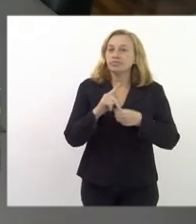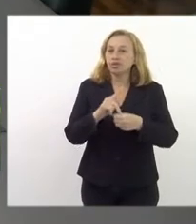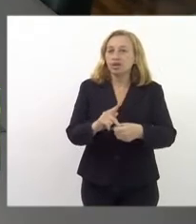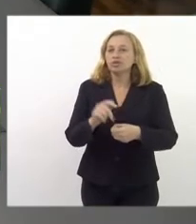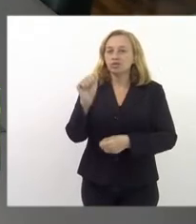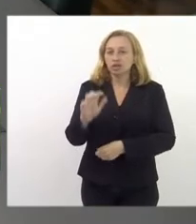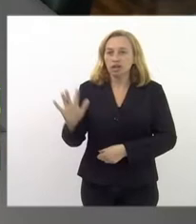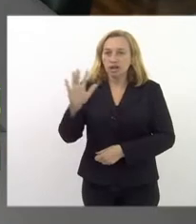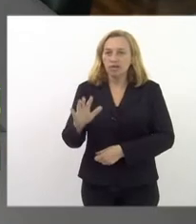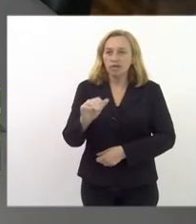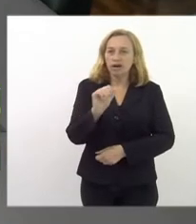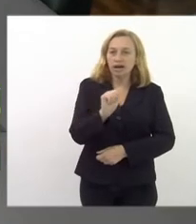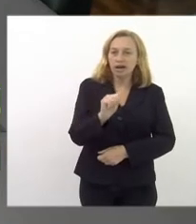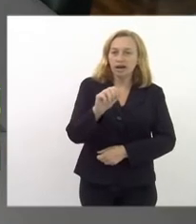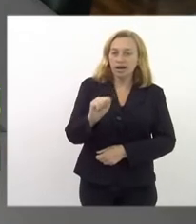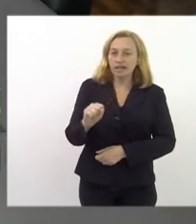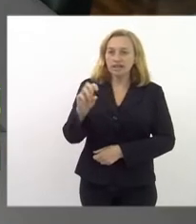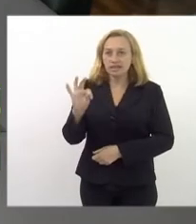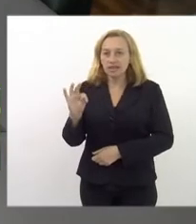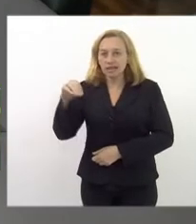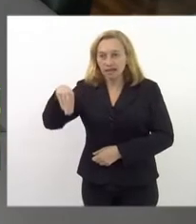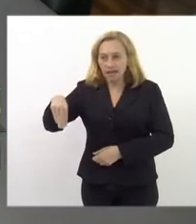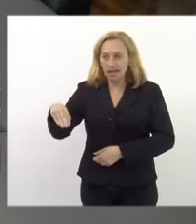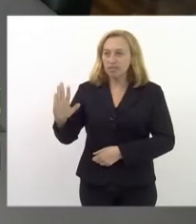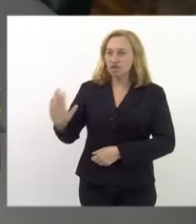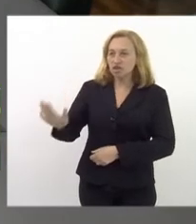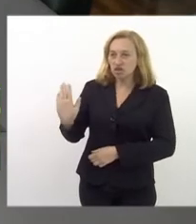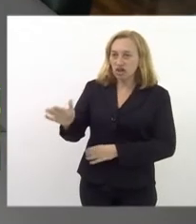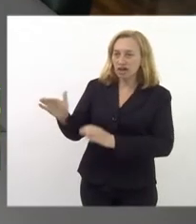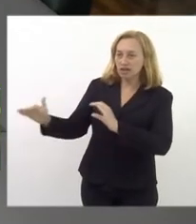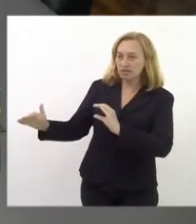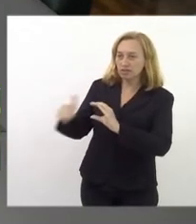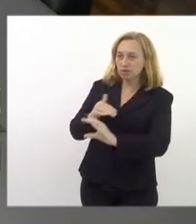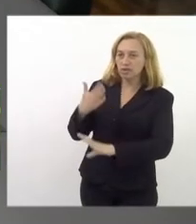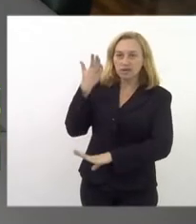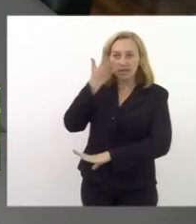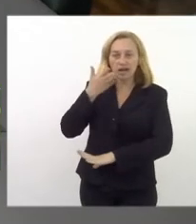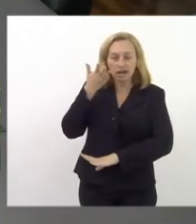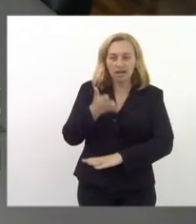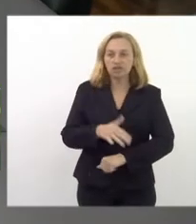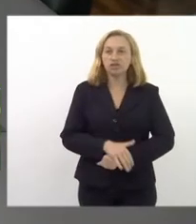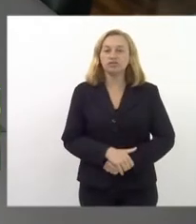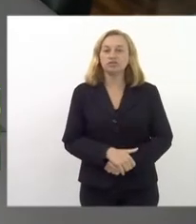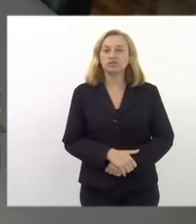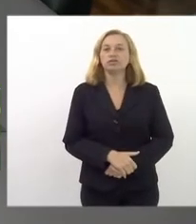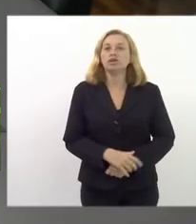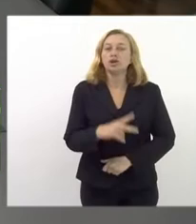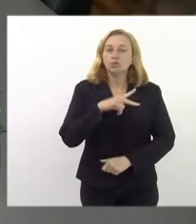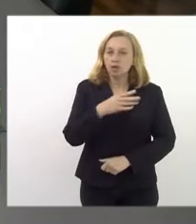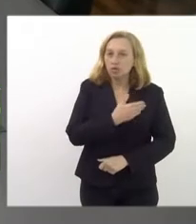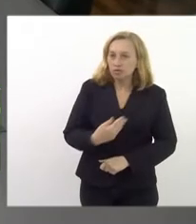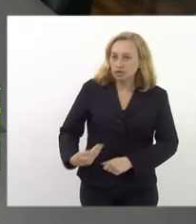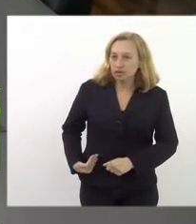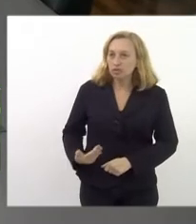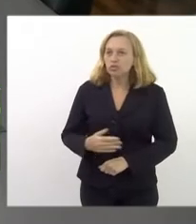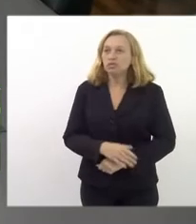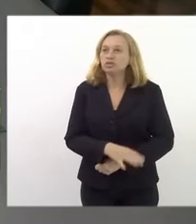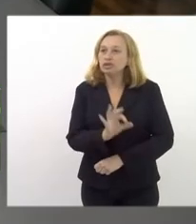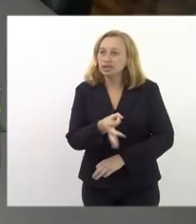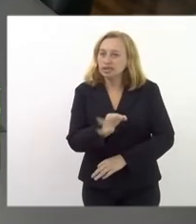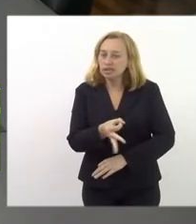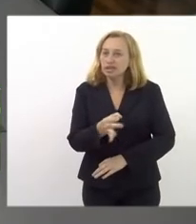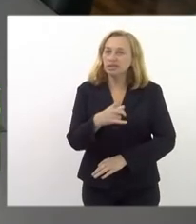que já me mandou mensagem, enfim, e o próprio governador. Então, tenho a certeza